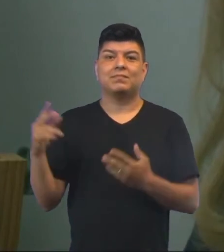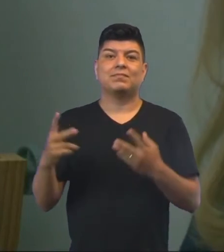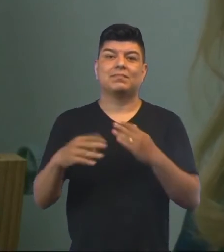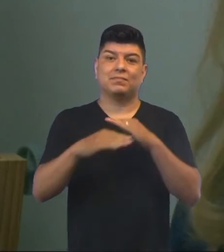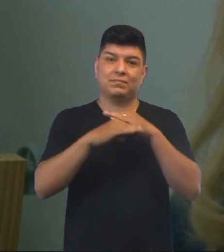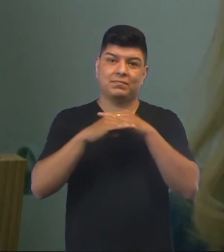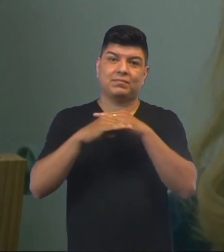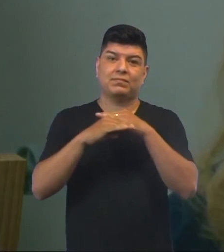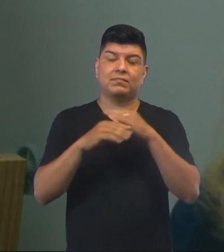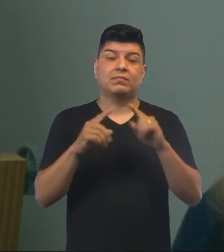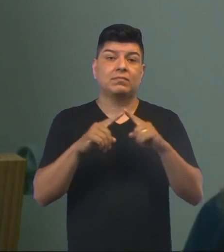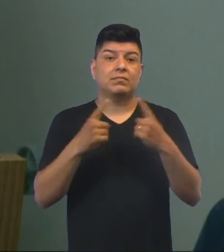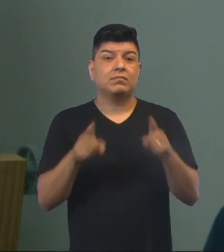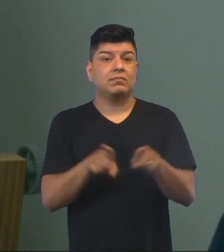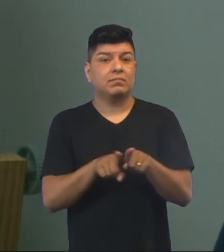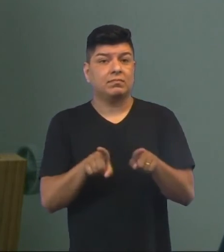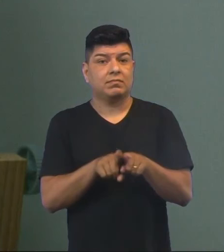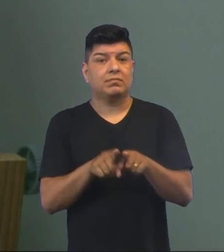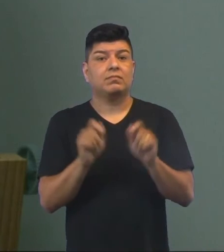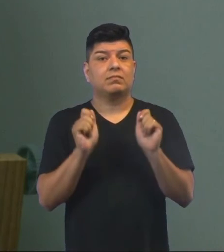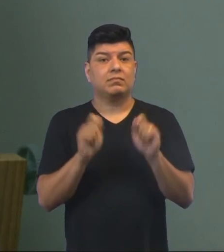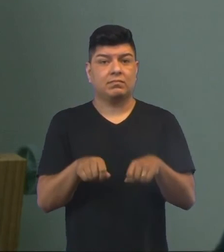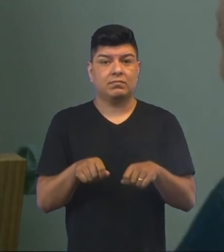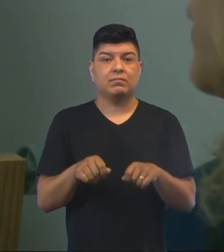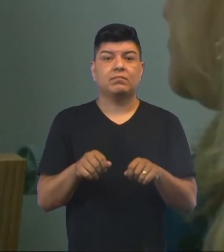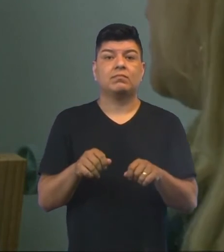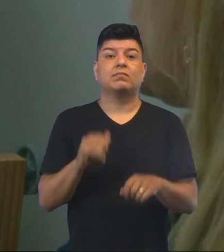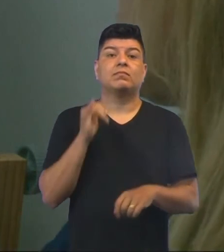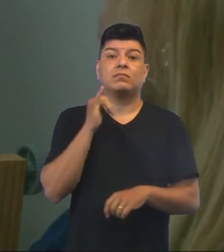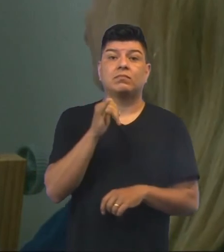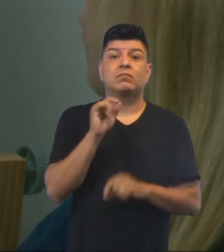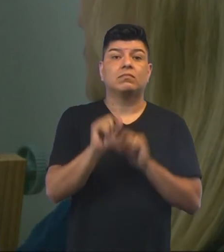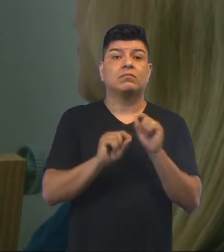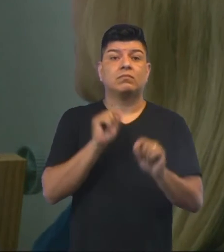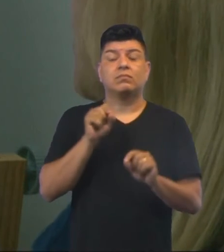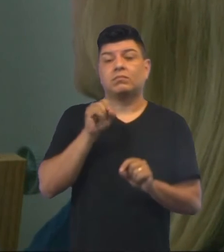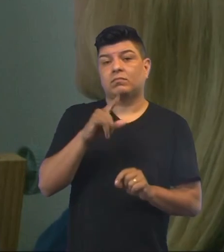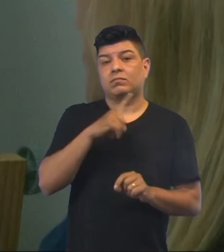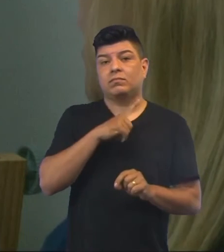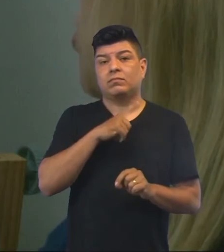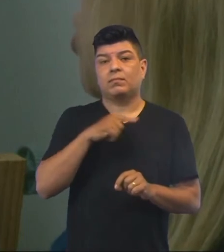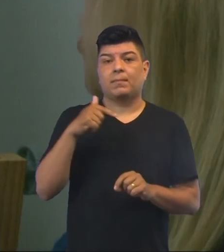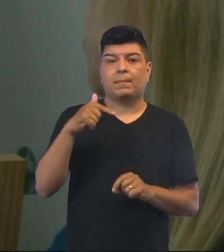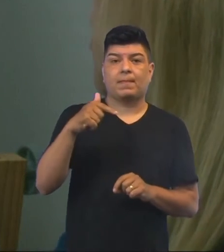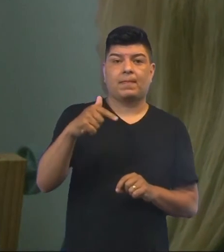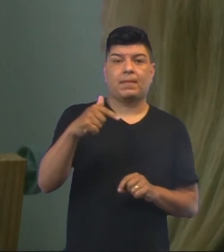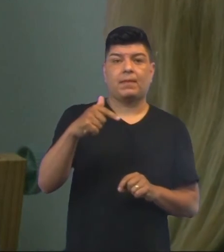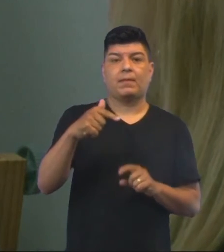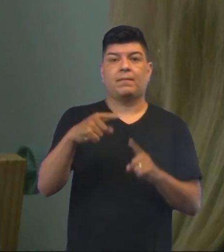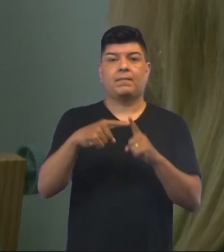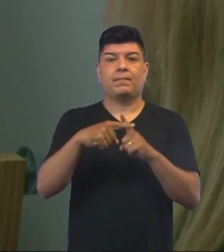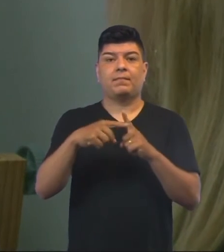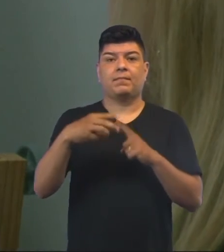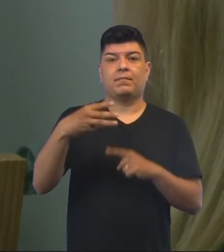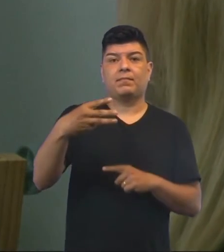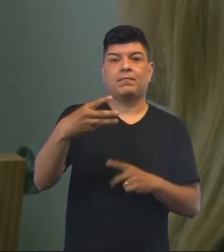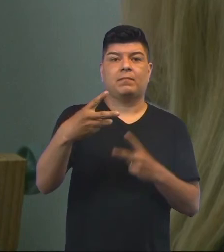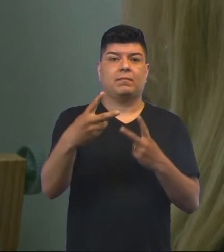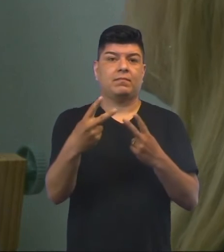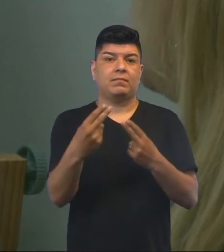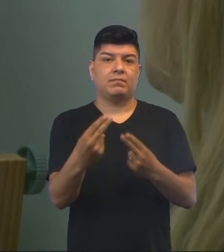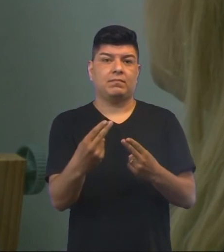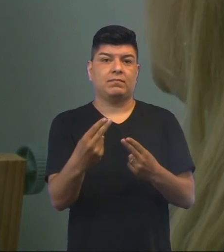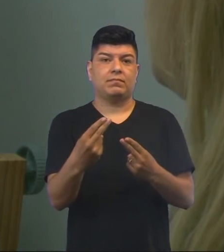igualdade então eu posso dizer se eu tiver as